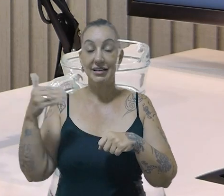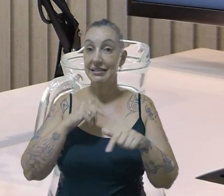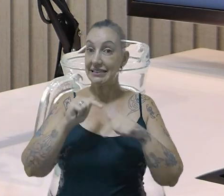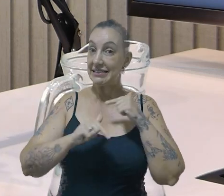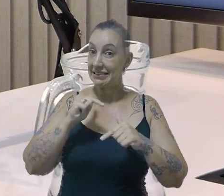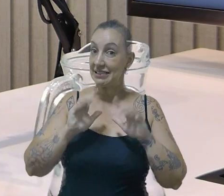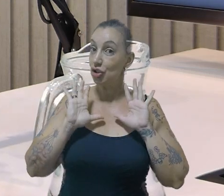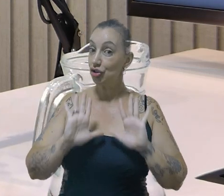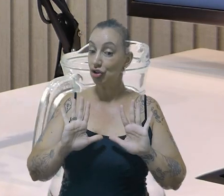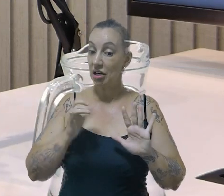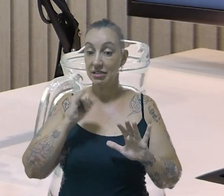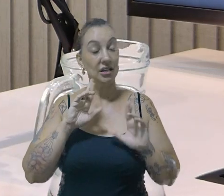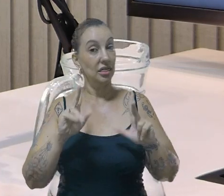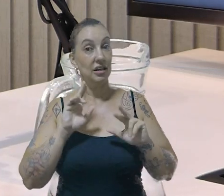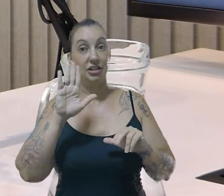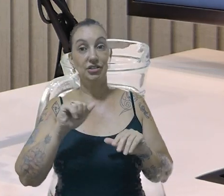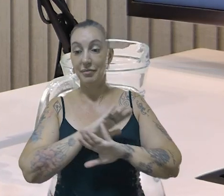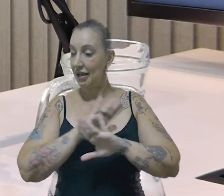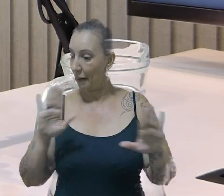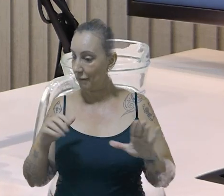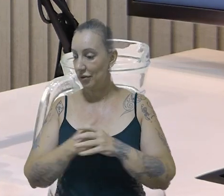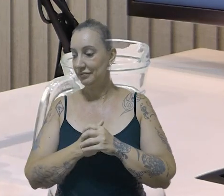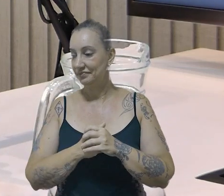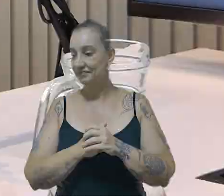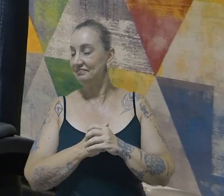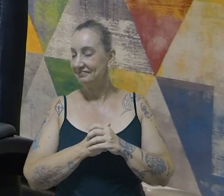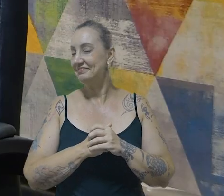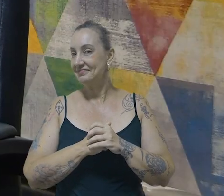trampo se não for assim eu não vou chamar mais boa